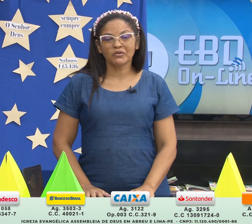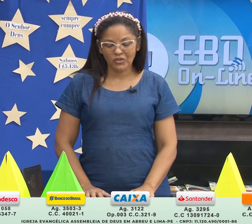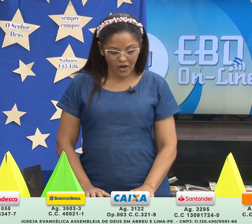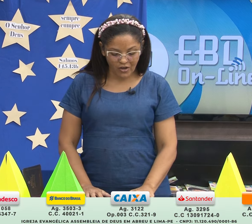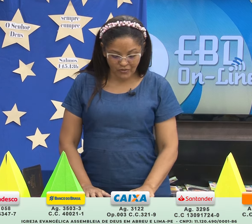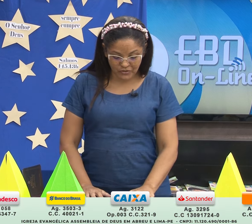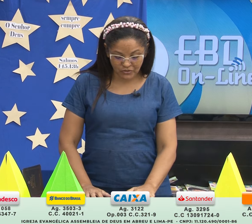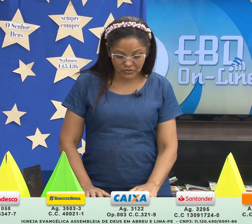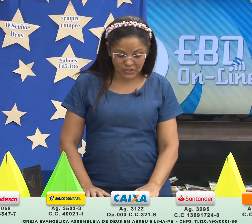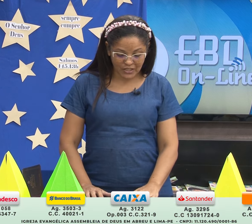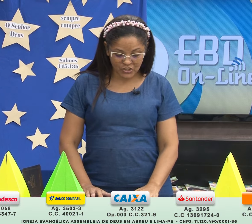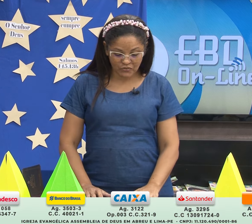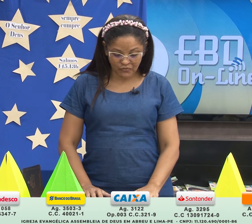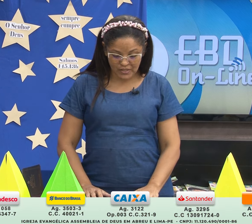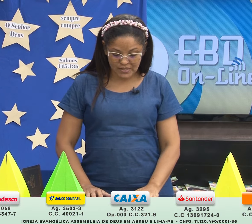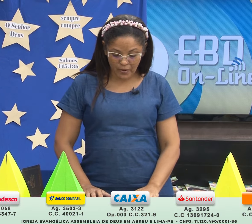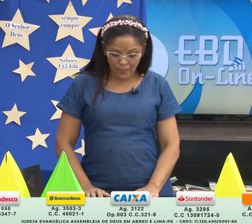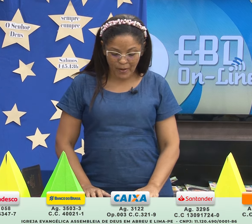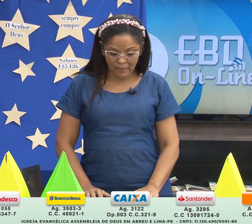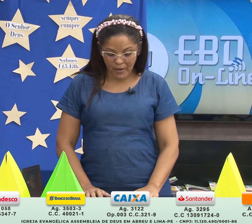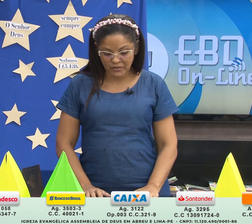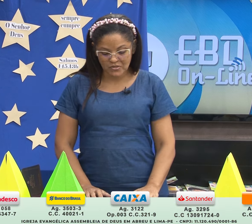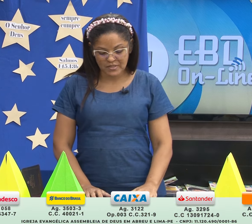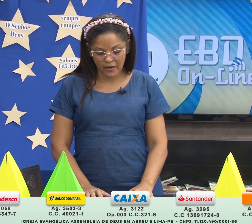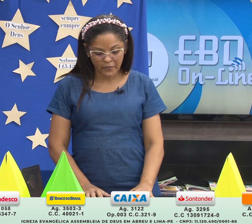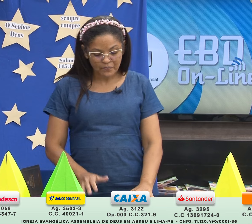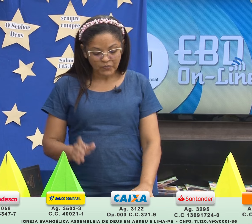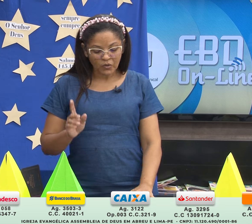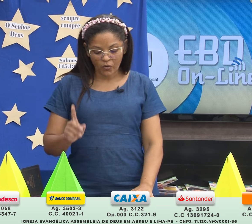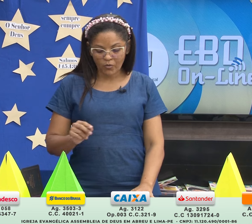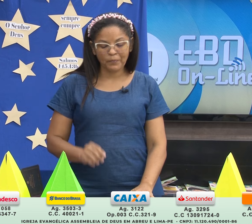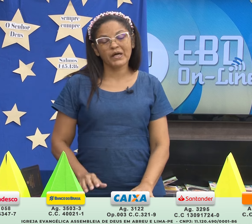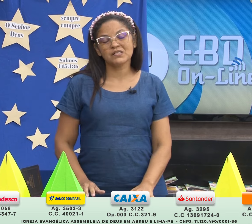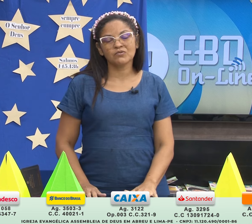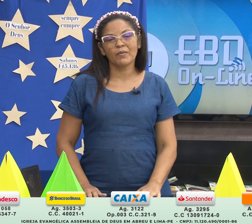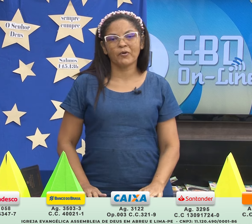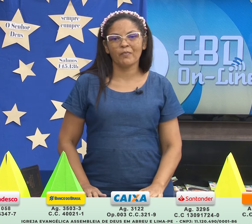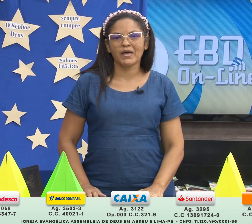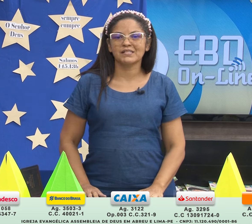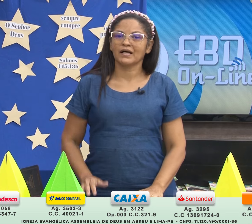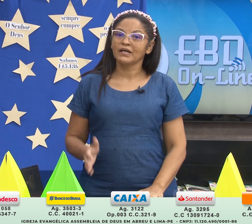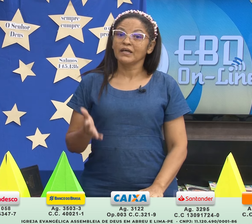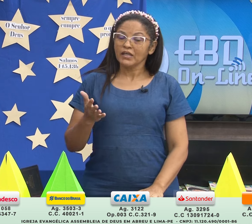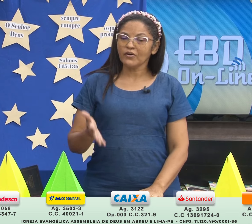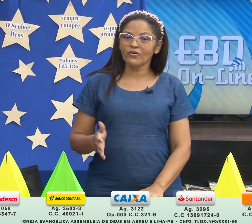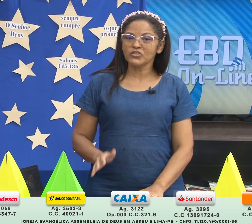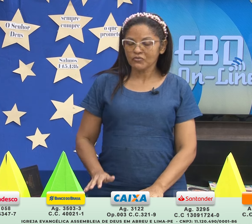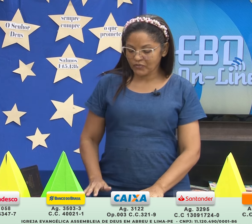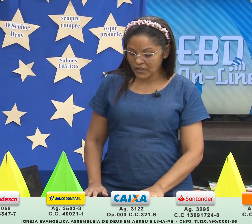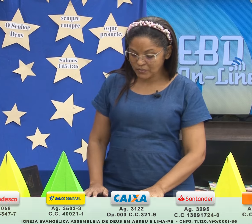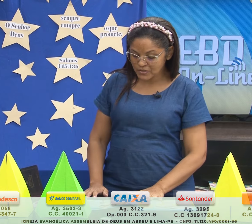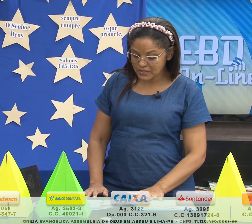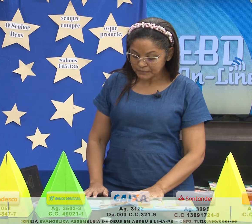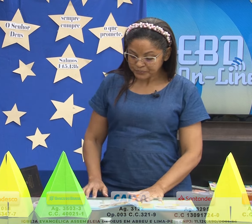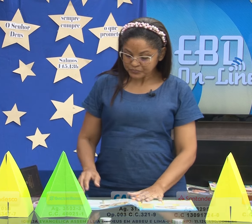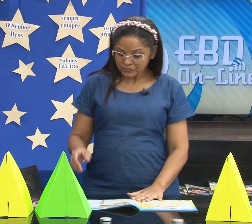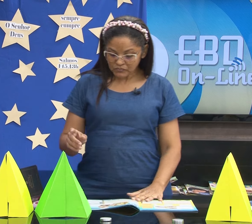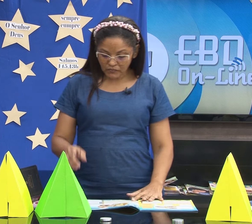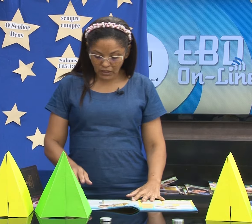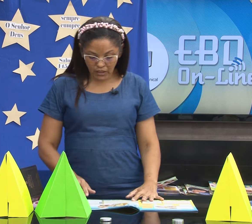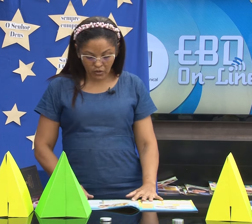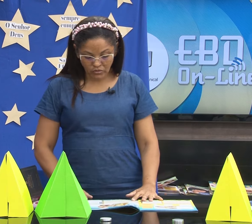de número nove do no Jardim de Infância É o papai do céu cumpre a sua promessa e onde